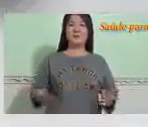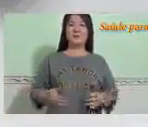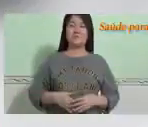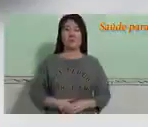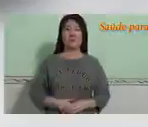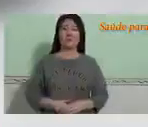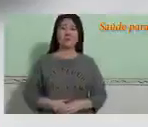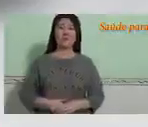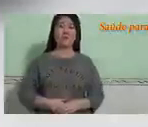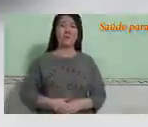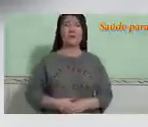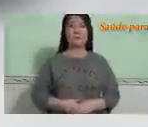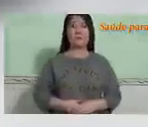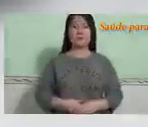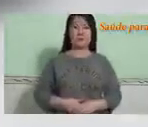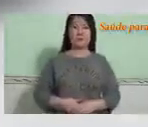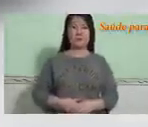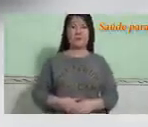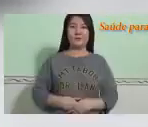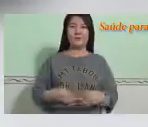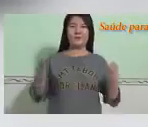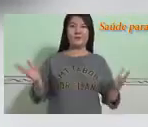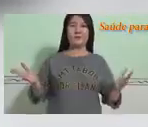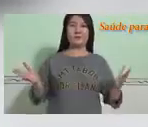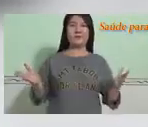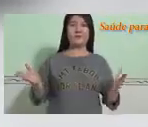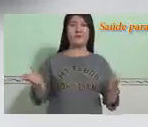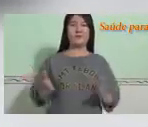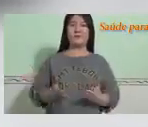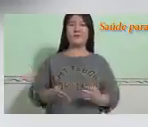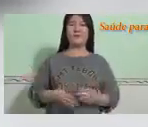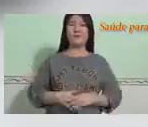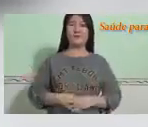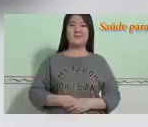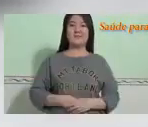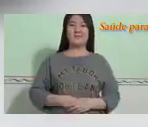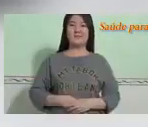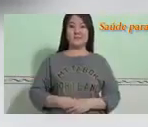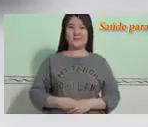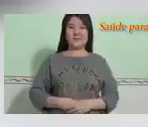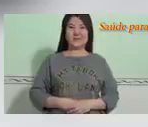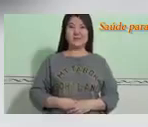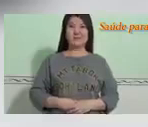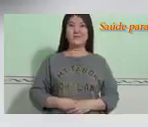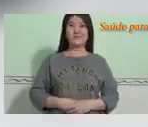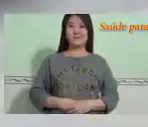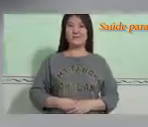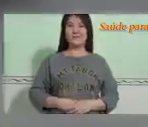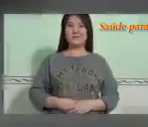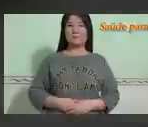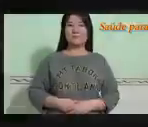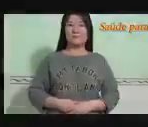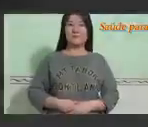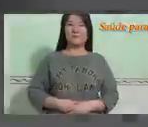Apesar de não haver cura para a fibrose cística, o tratamento pode aliviar os sintomas e controlar a doença, reduzindo